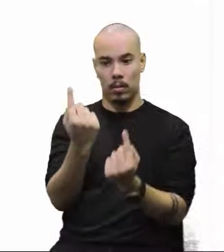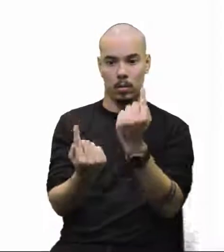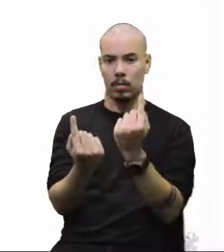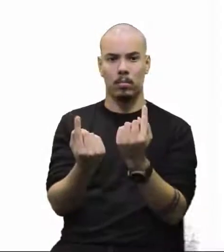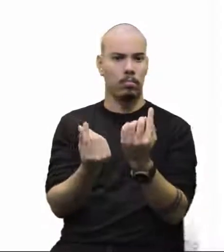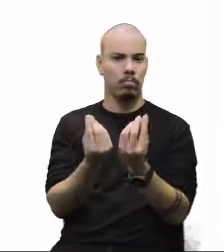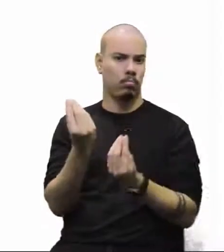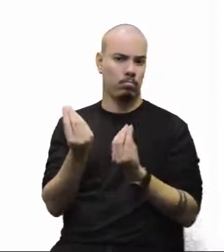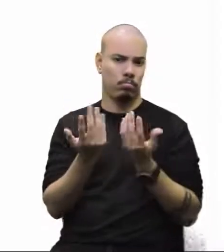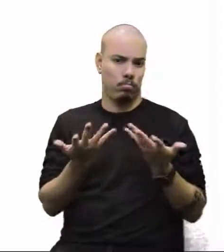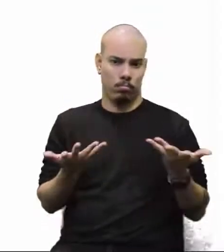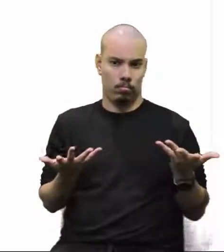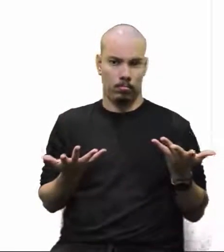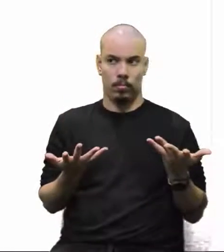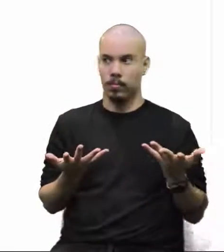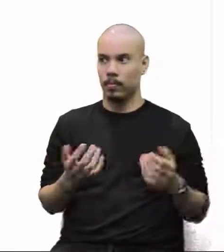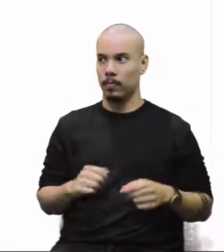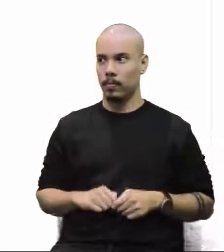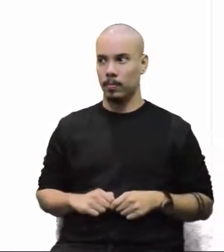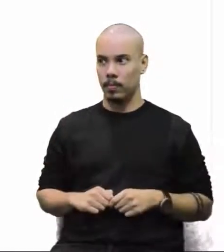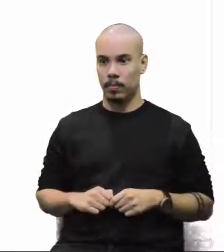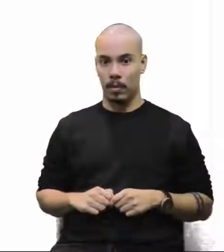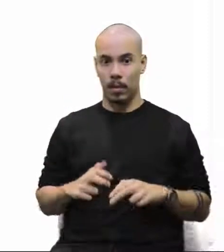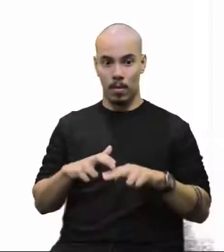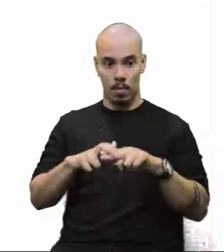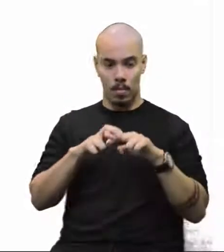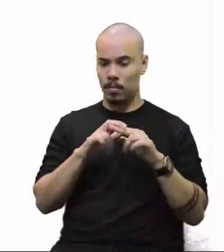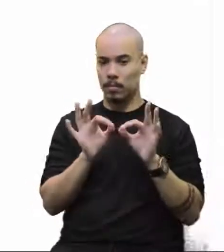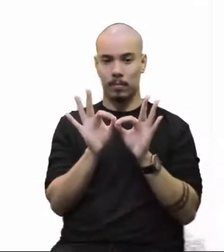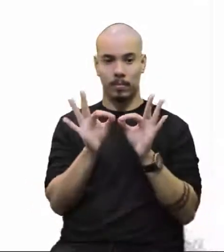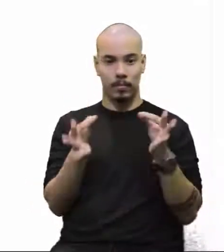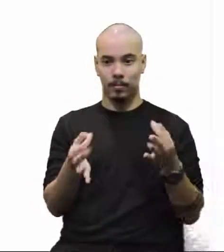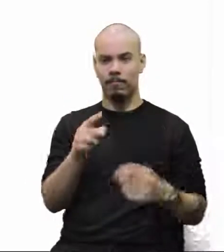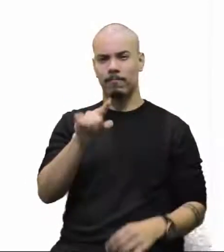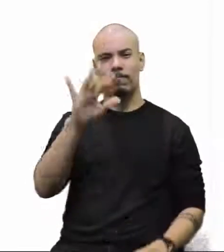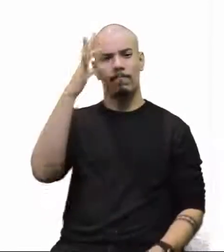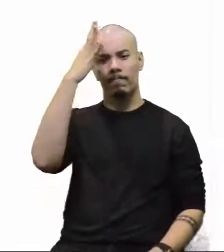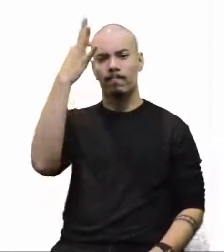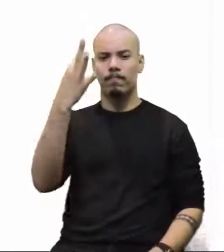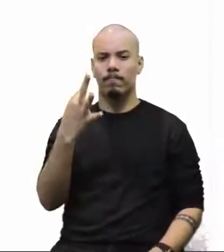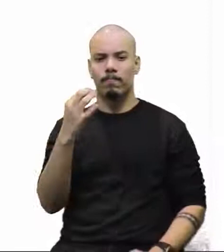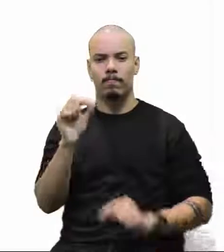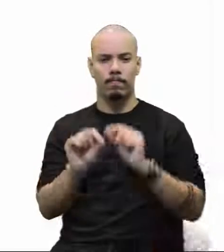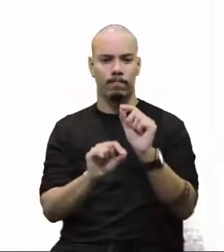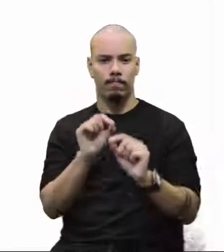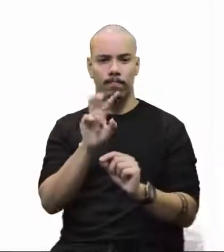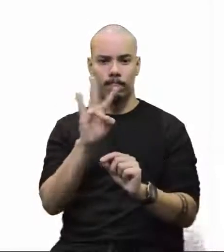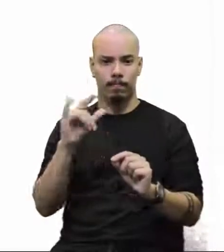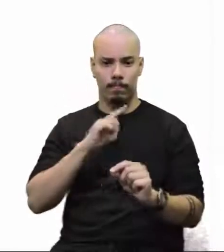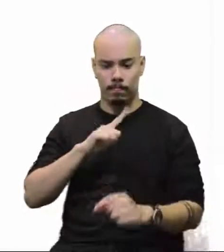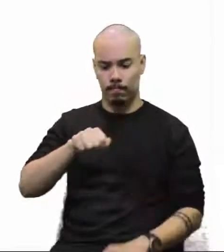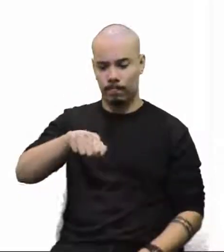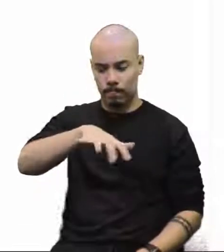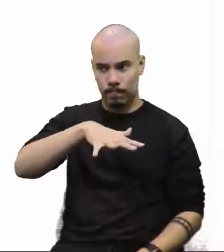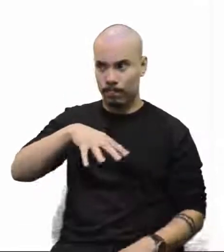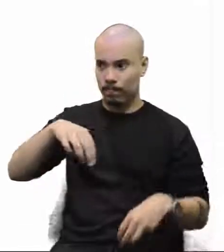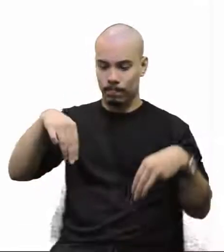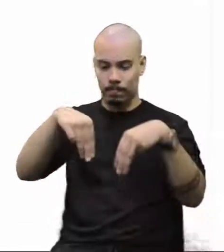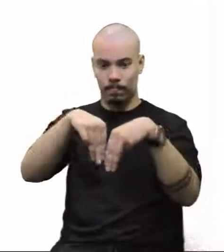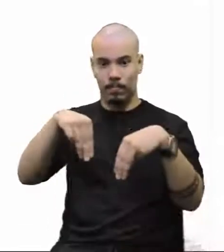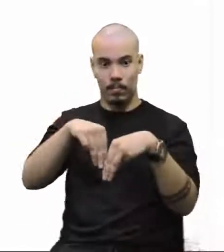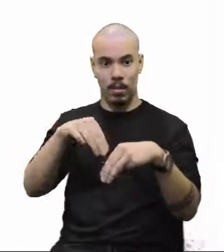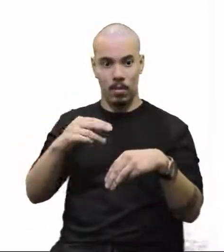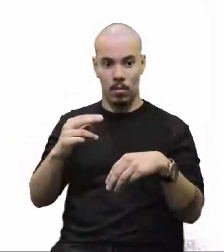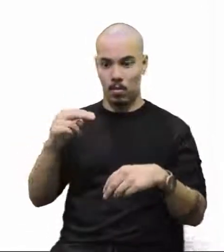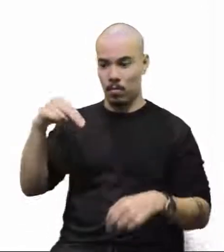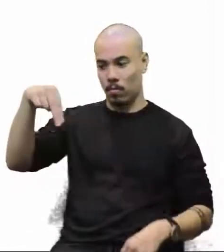alternada. Bom, primeira coisa bem simples de você entender é que o campo magnético ele vai de norte